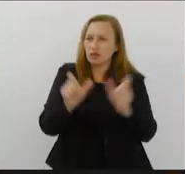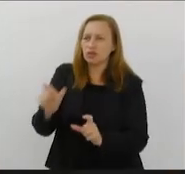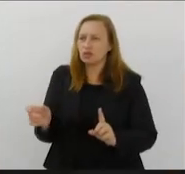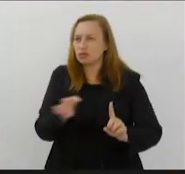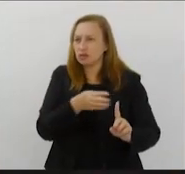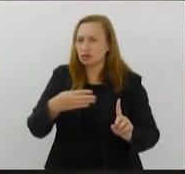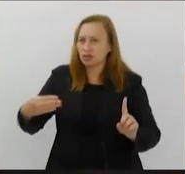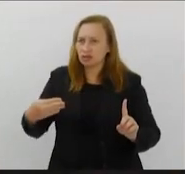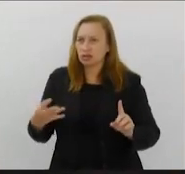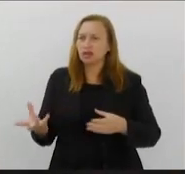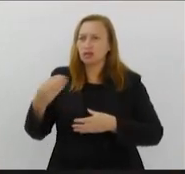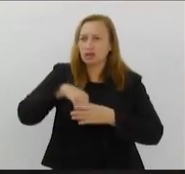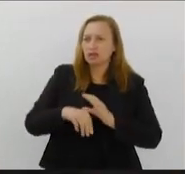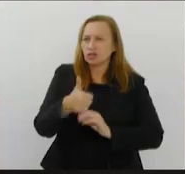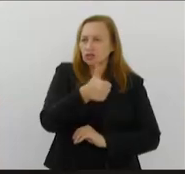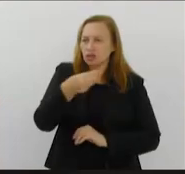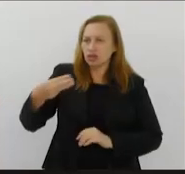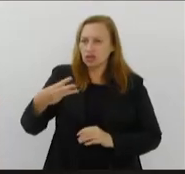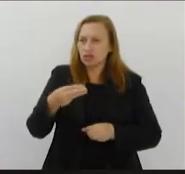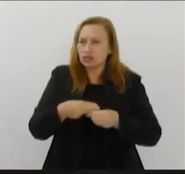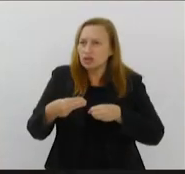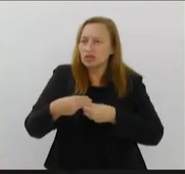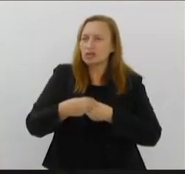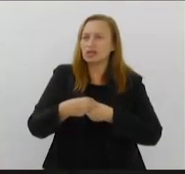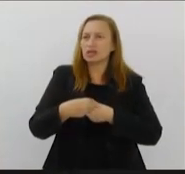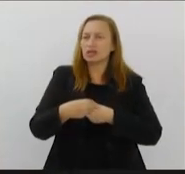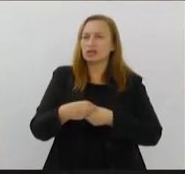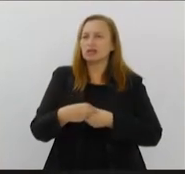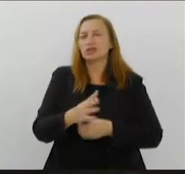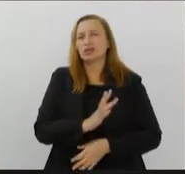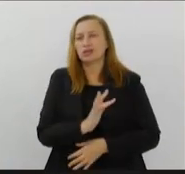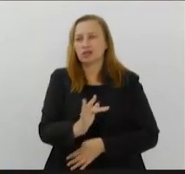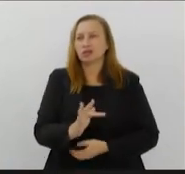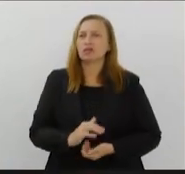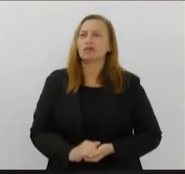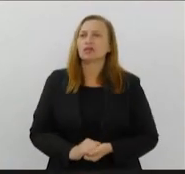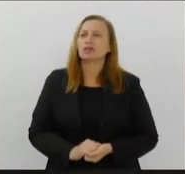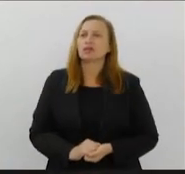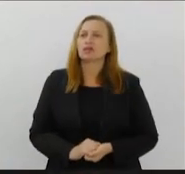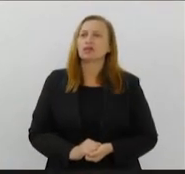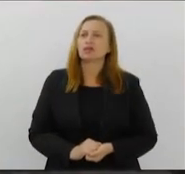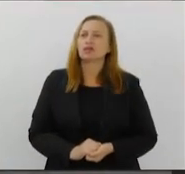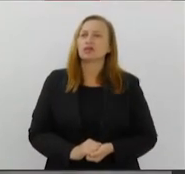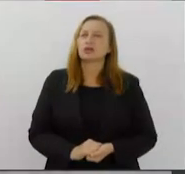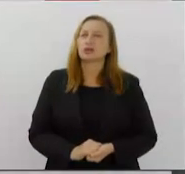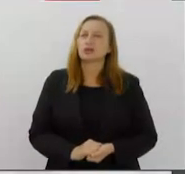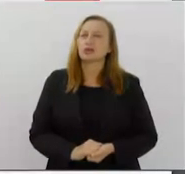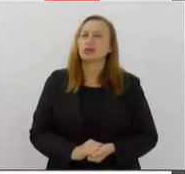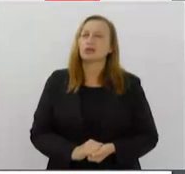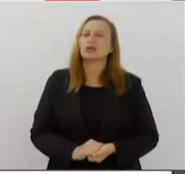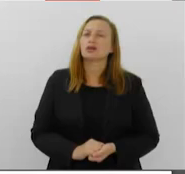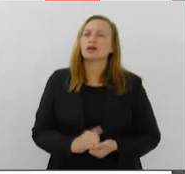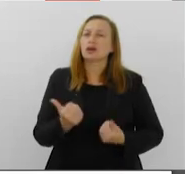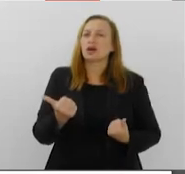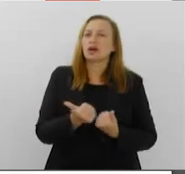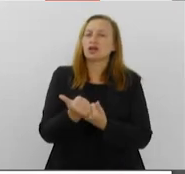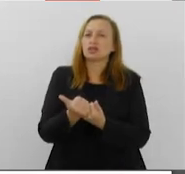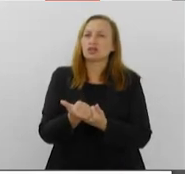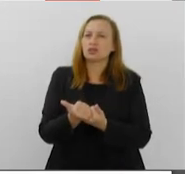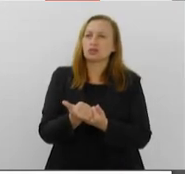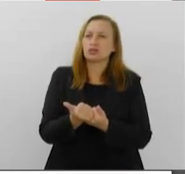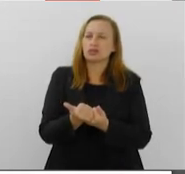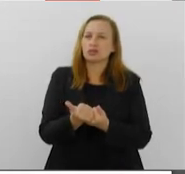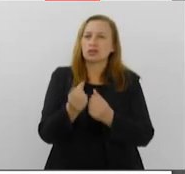LGBTs dentro dos 13 municípios que compõem a Baixada Fluminense, e atuo como assistente de redes e campanhas da